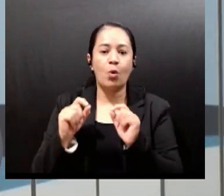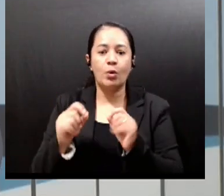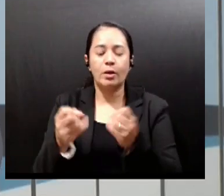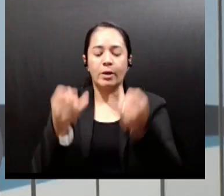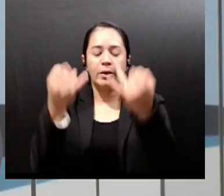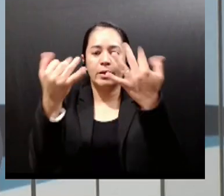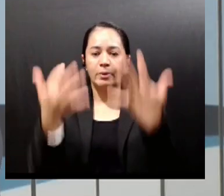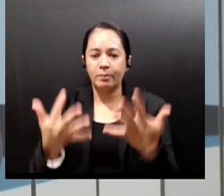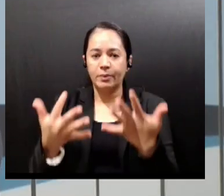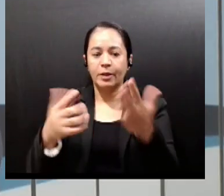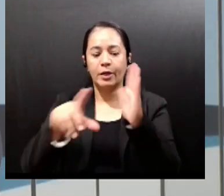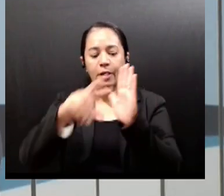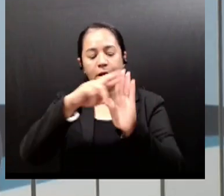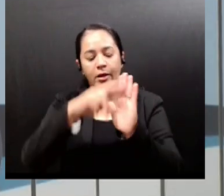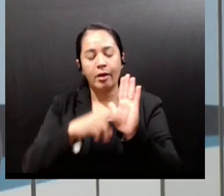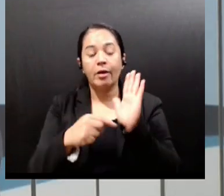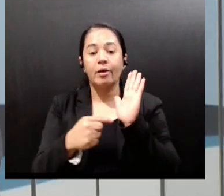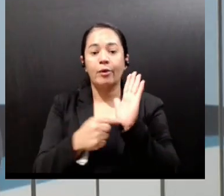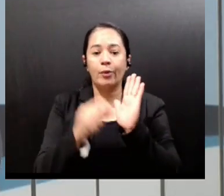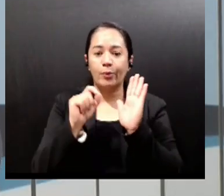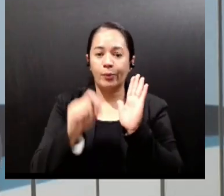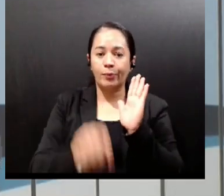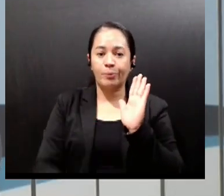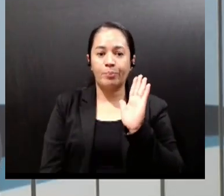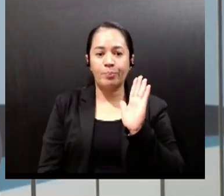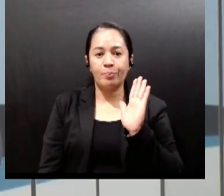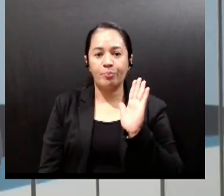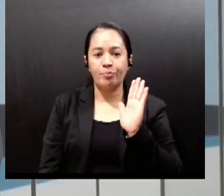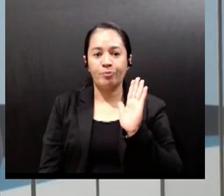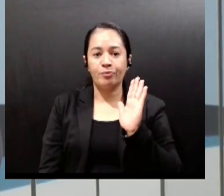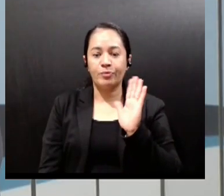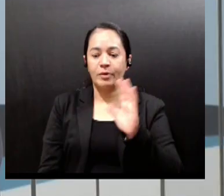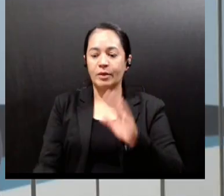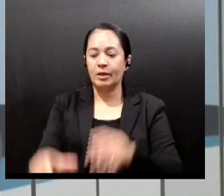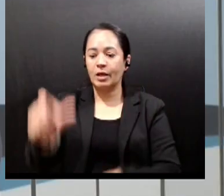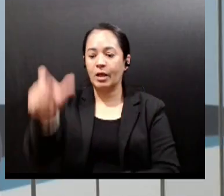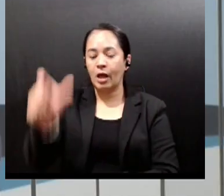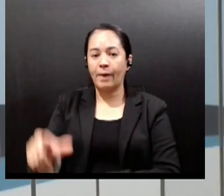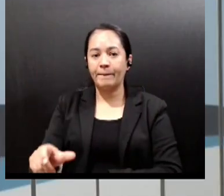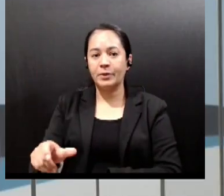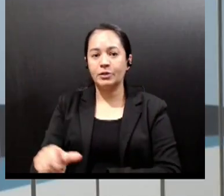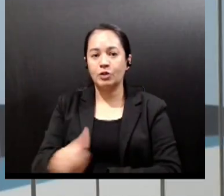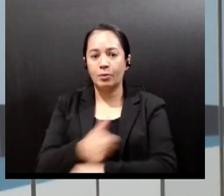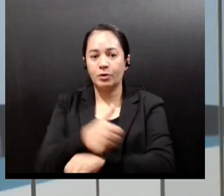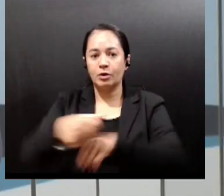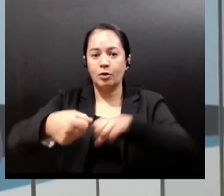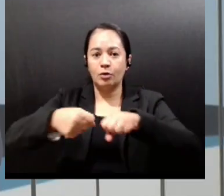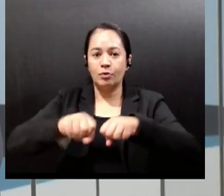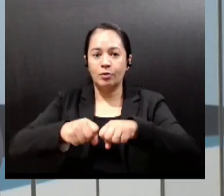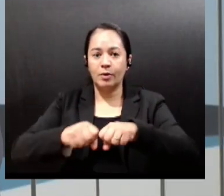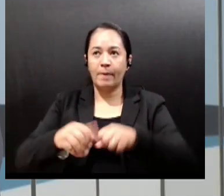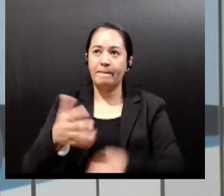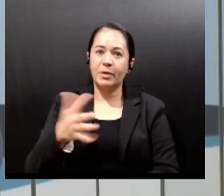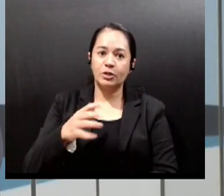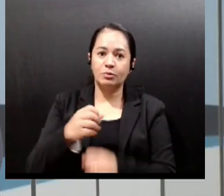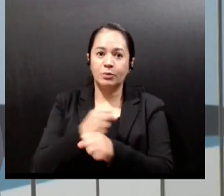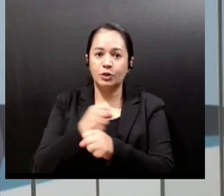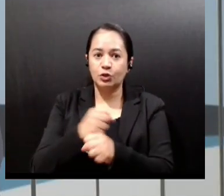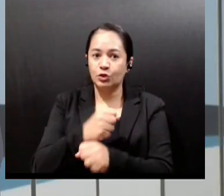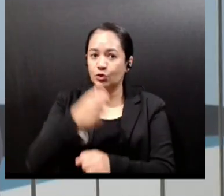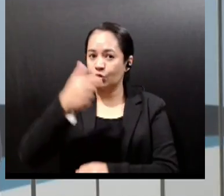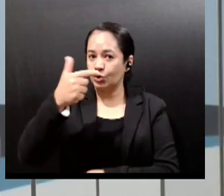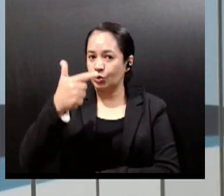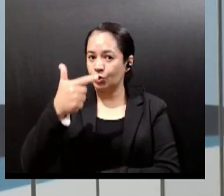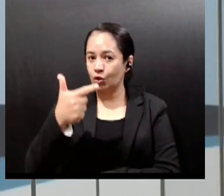que o motociclista ele precisa ter no mínimo 2 anos, ele precisa ter